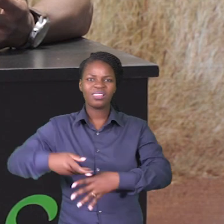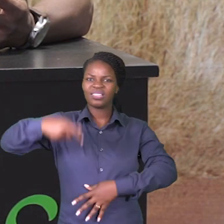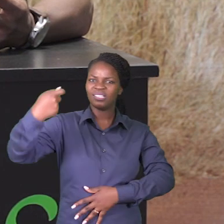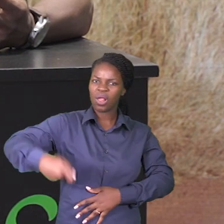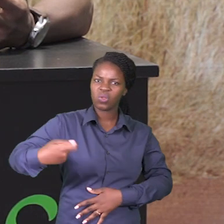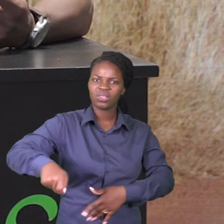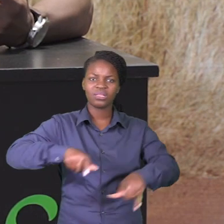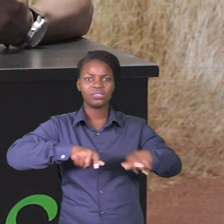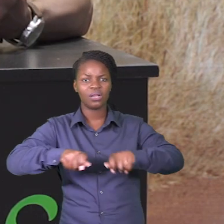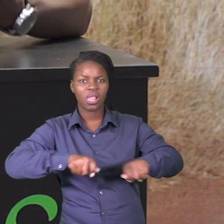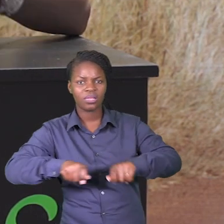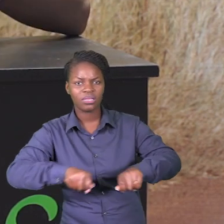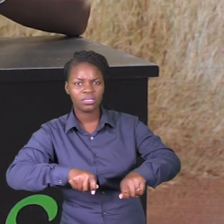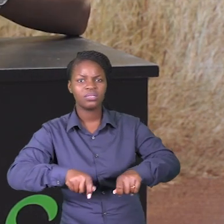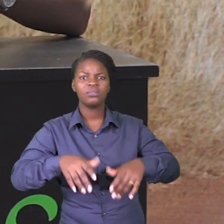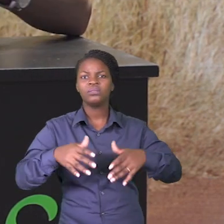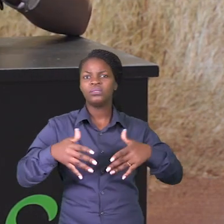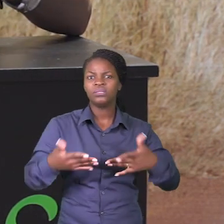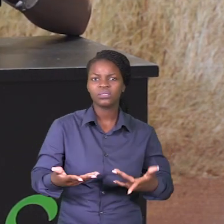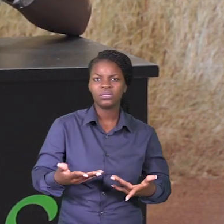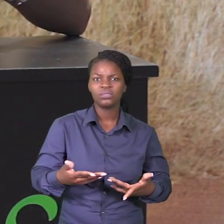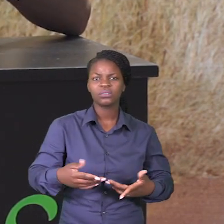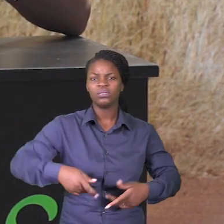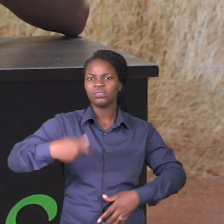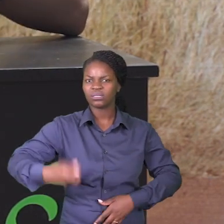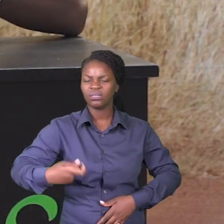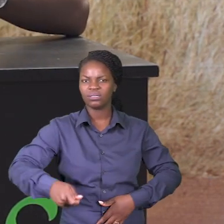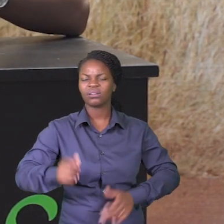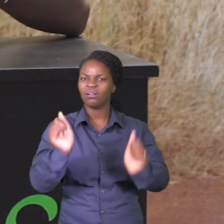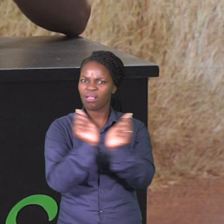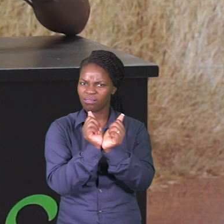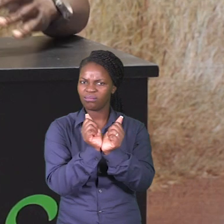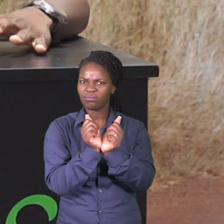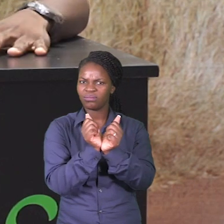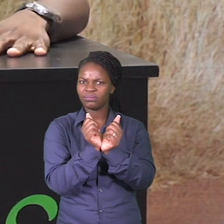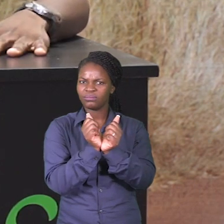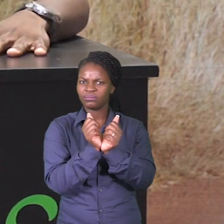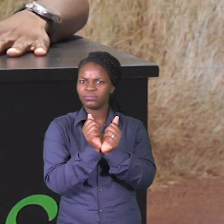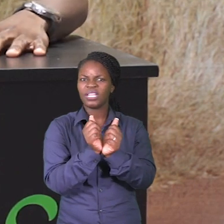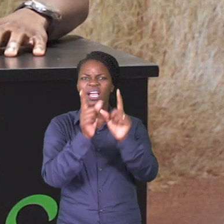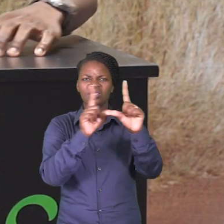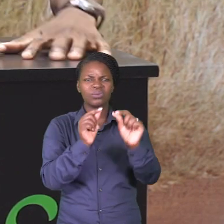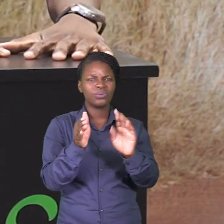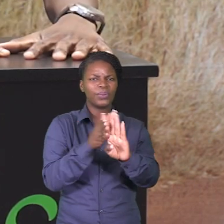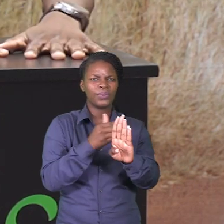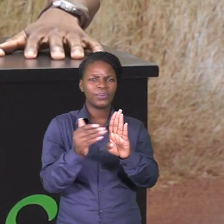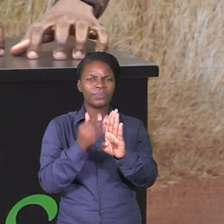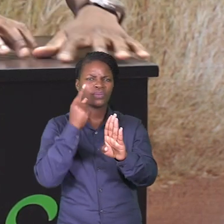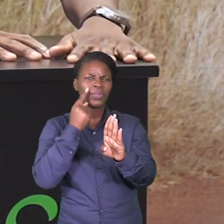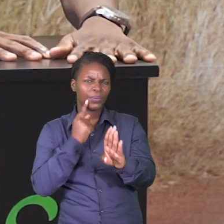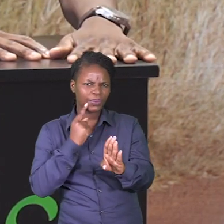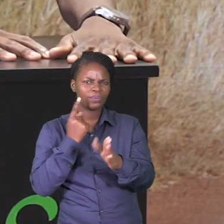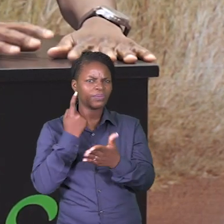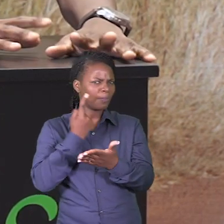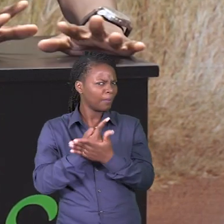eh nos tribunais administrativos ou nos criminais não deveria significar algum tipo de Privilégio e